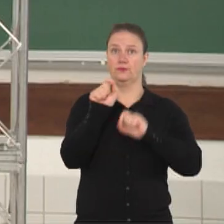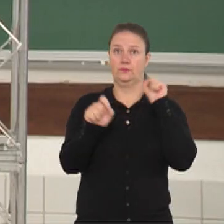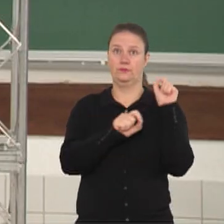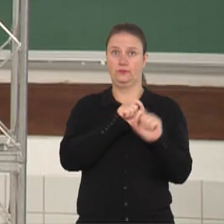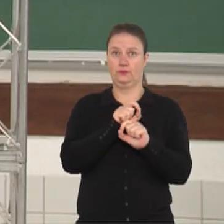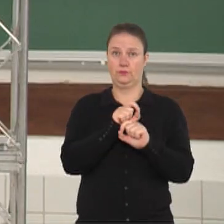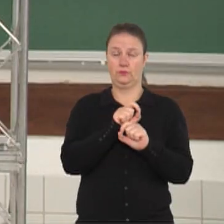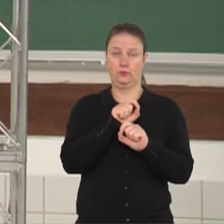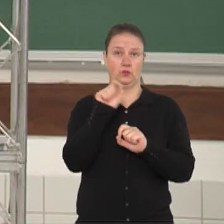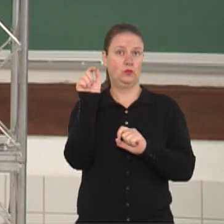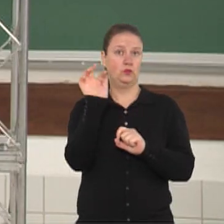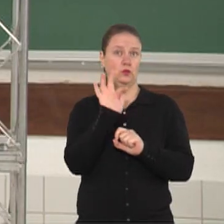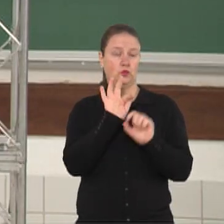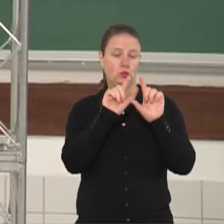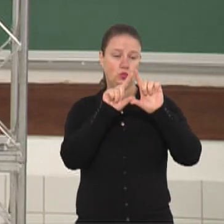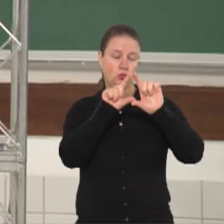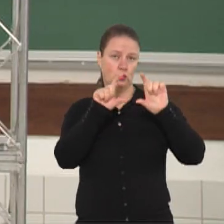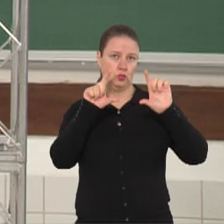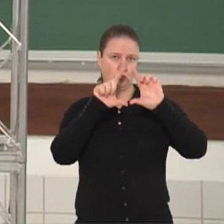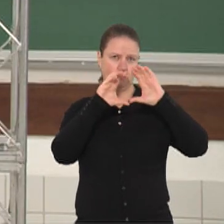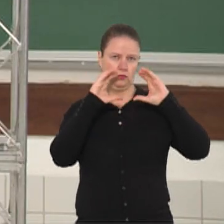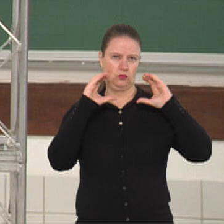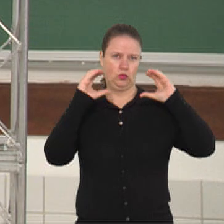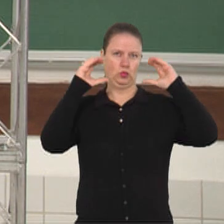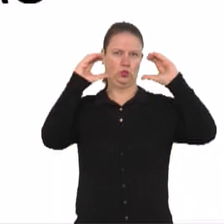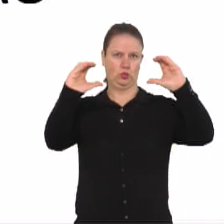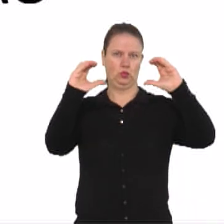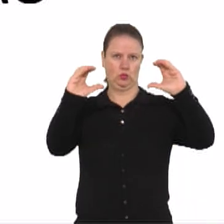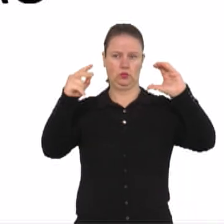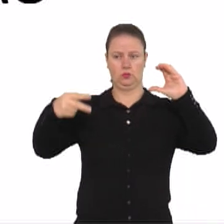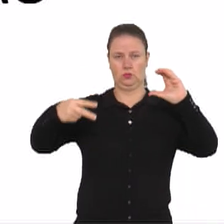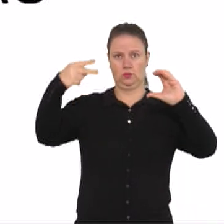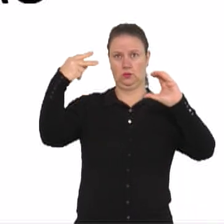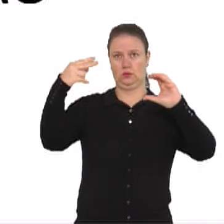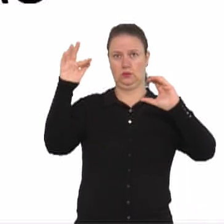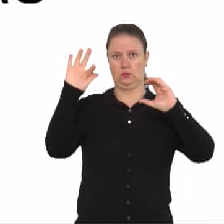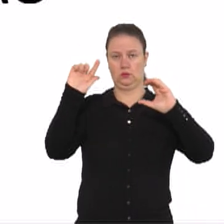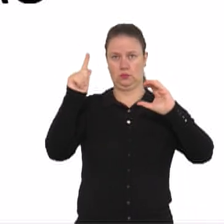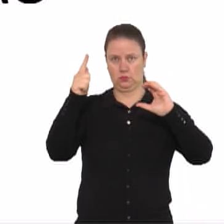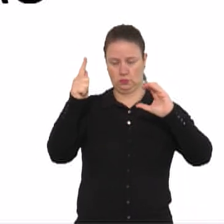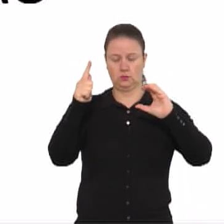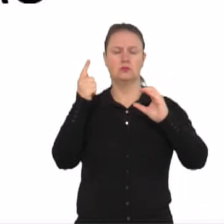segundo grau, especificamente nesta aula, nós vamos